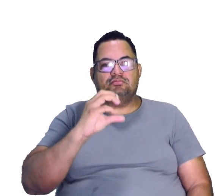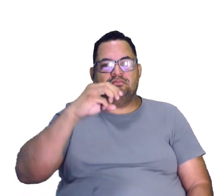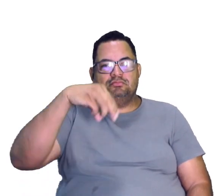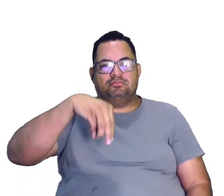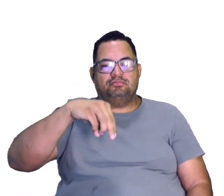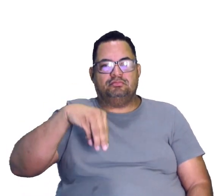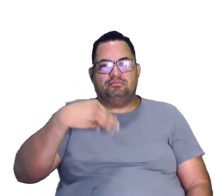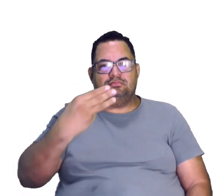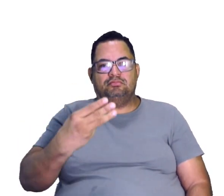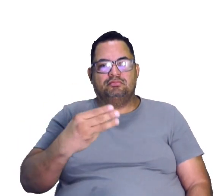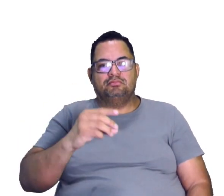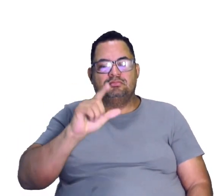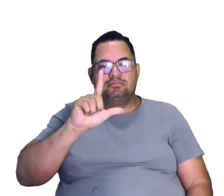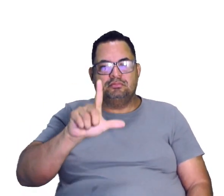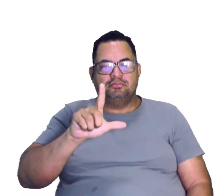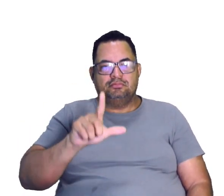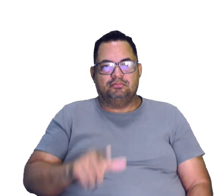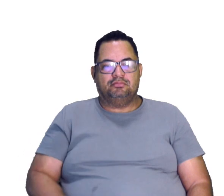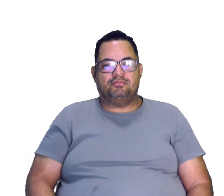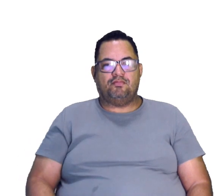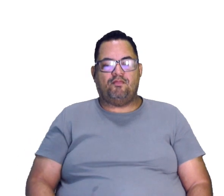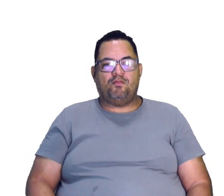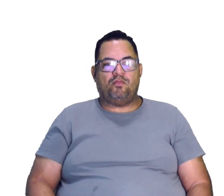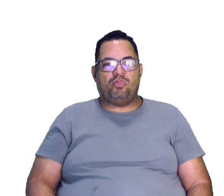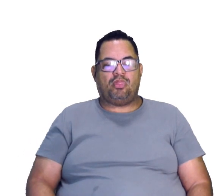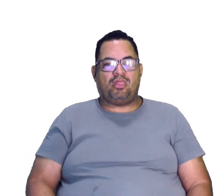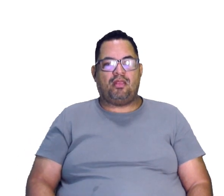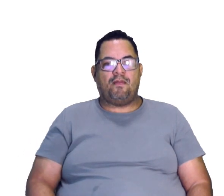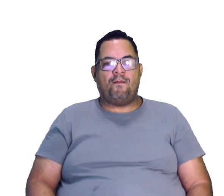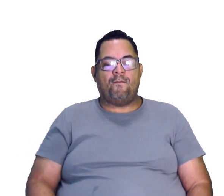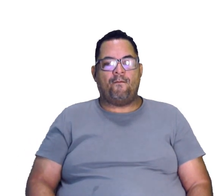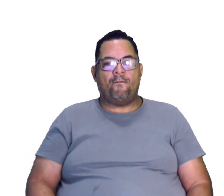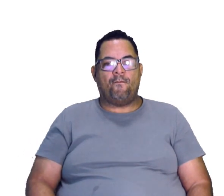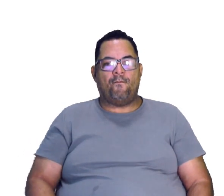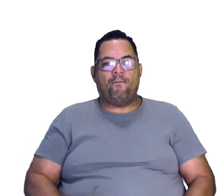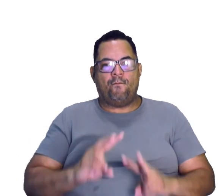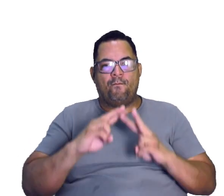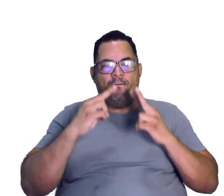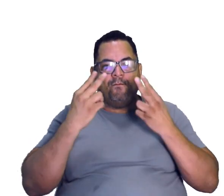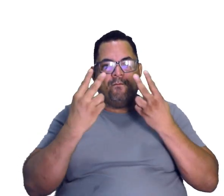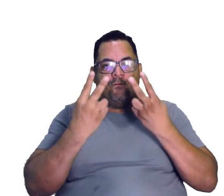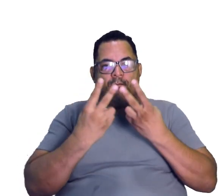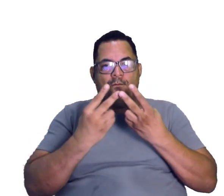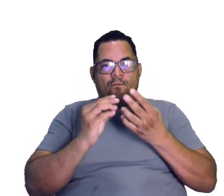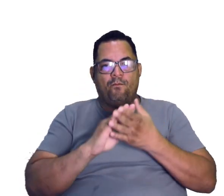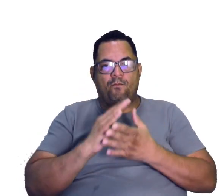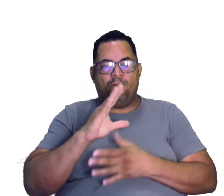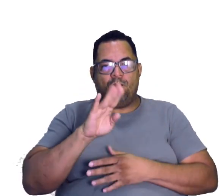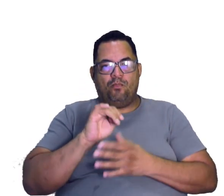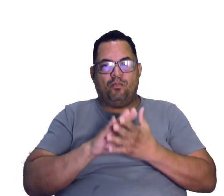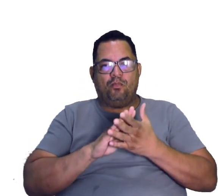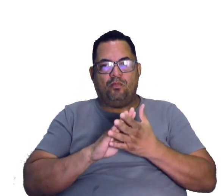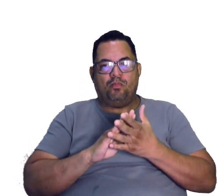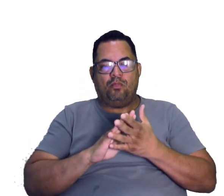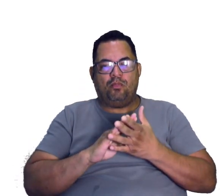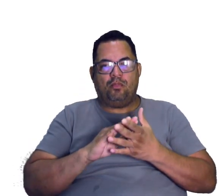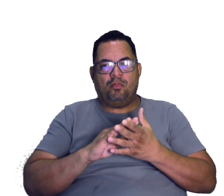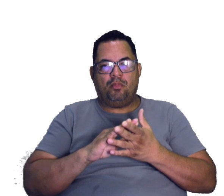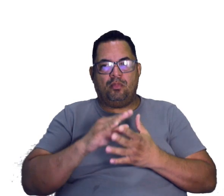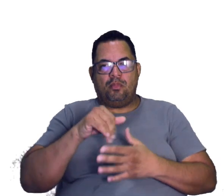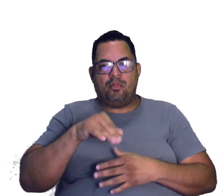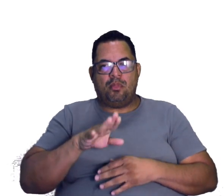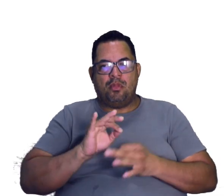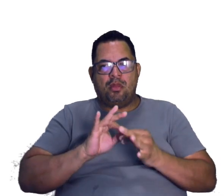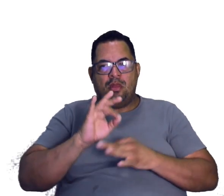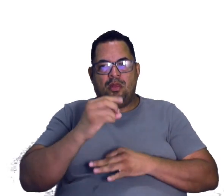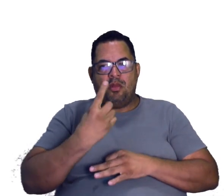litro. Ó, o metro, ó, e o litro. O decímetro cúbico é o volume de um cubo cuja aresta